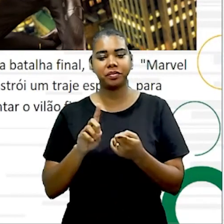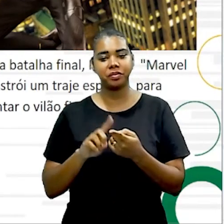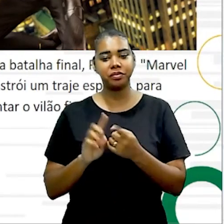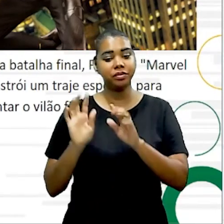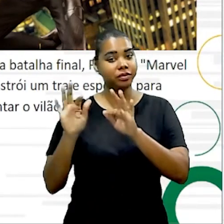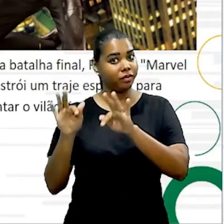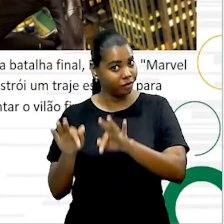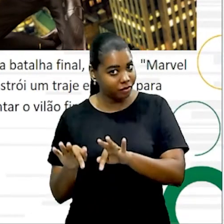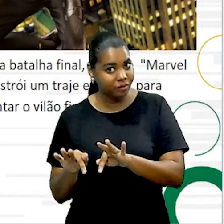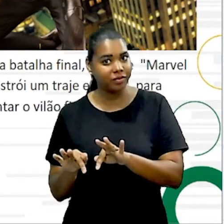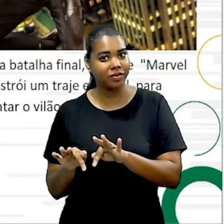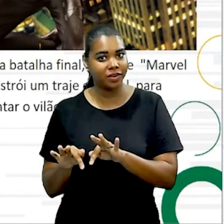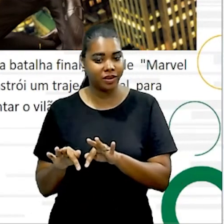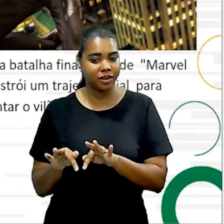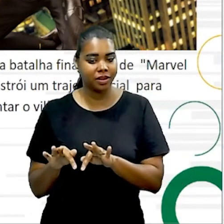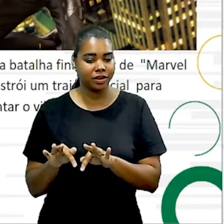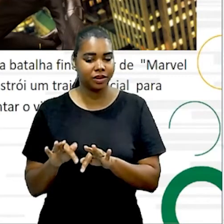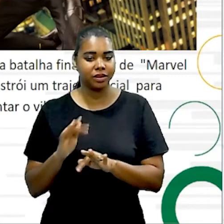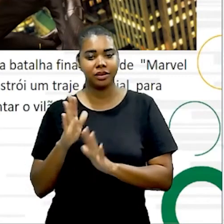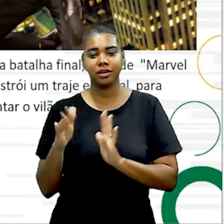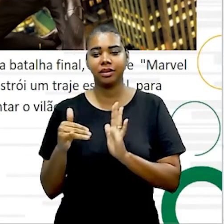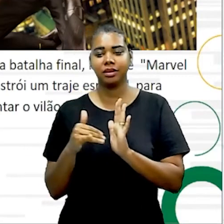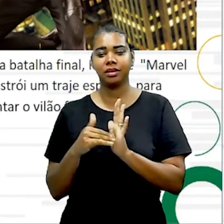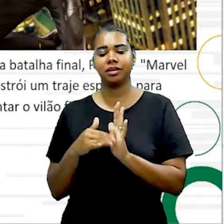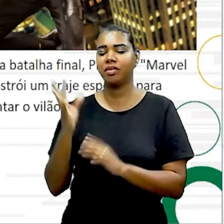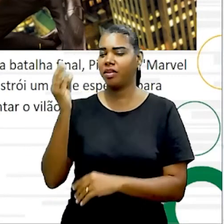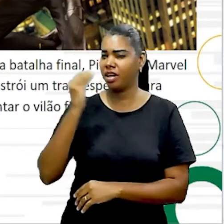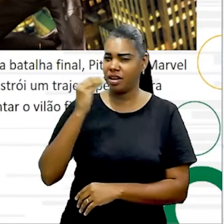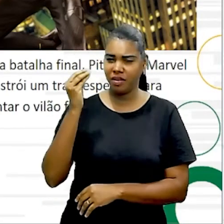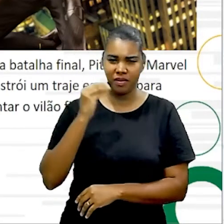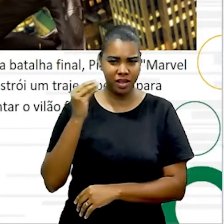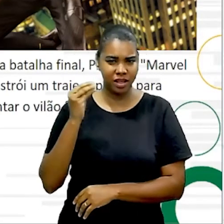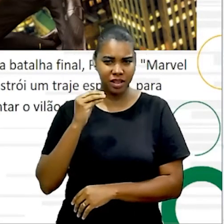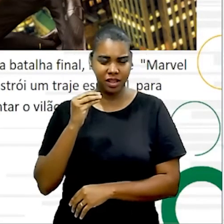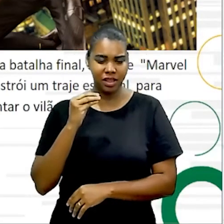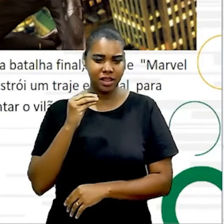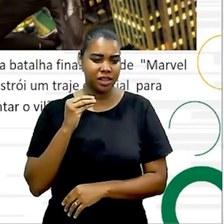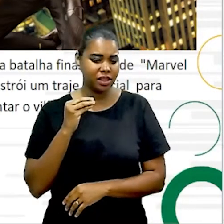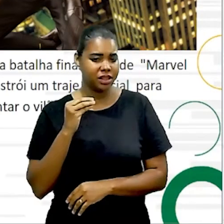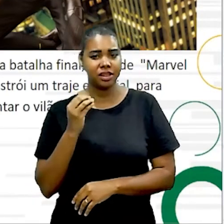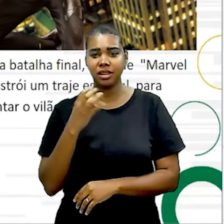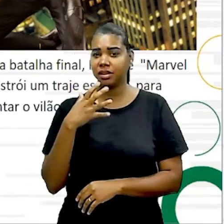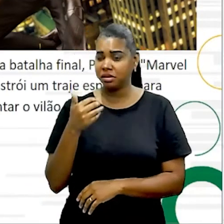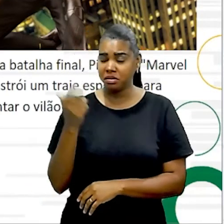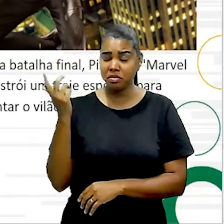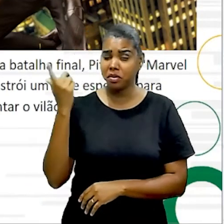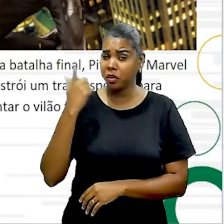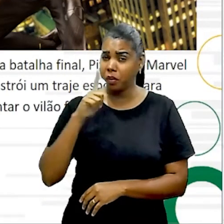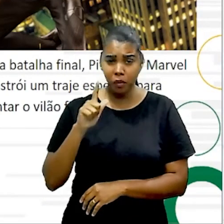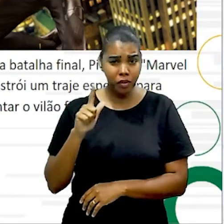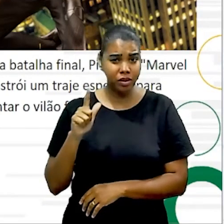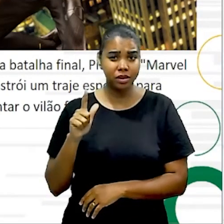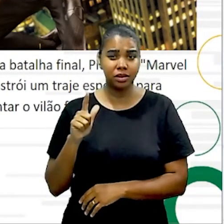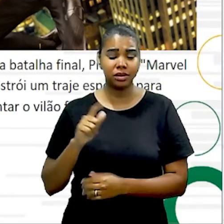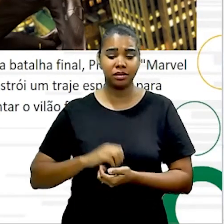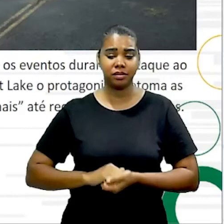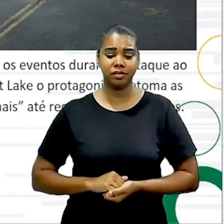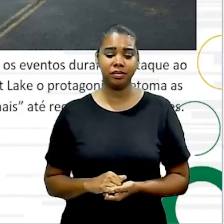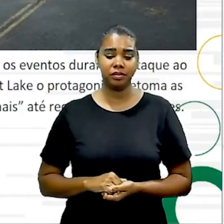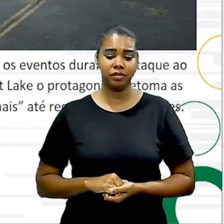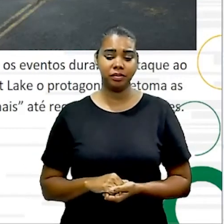final a conjuntura de todas elas vai enfraquecer o inimigo. É algo que vai ser útil que você conquista após a aprovação.